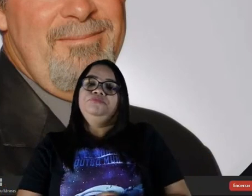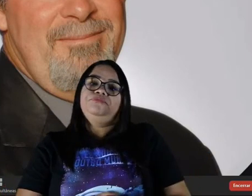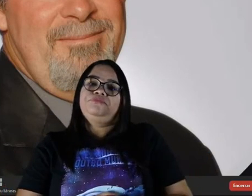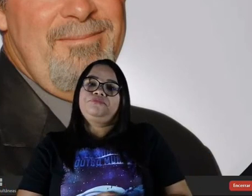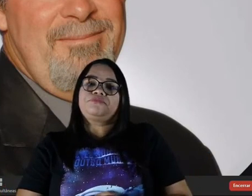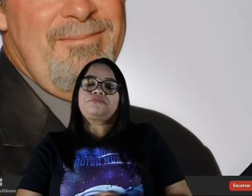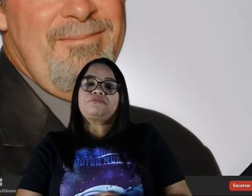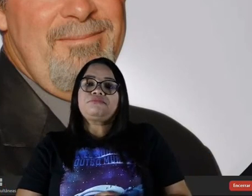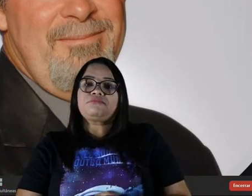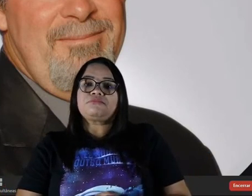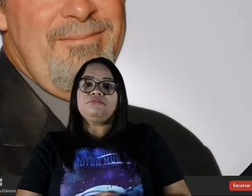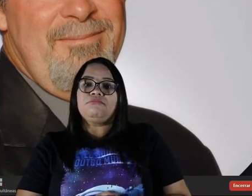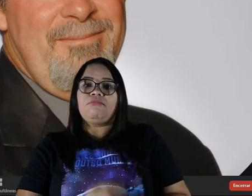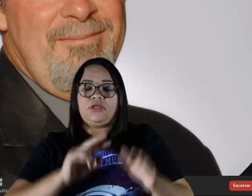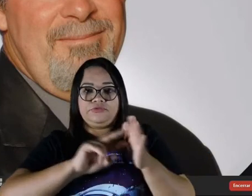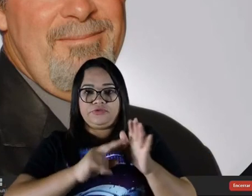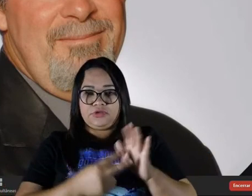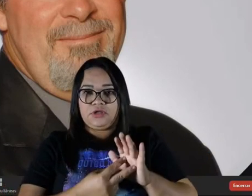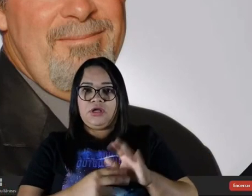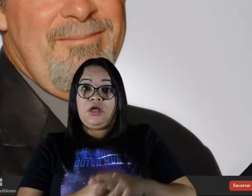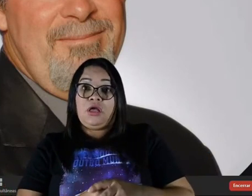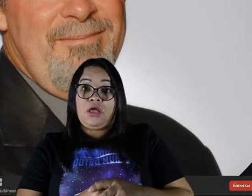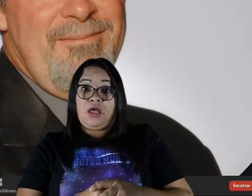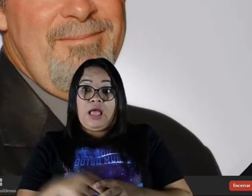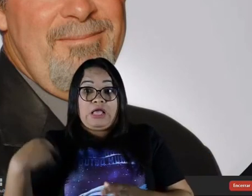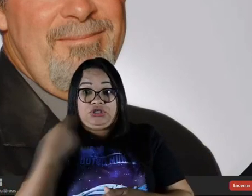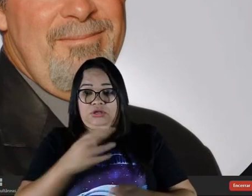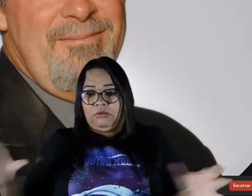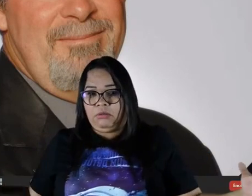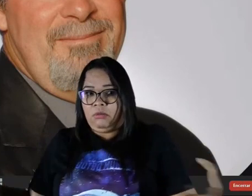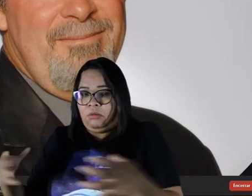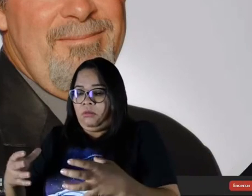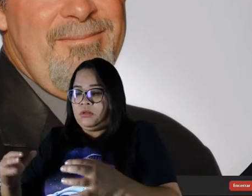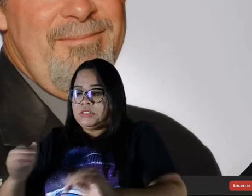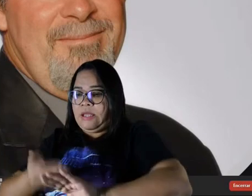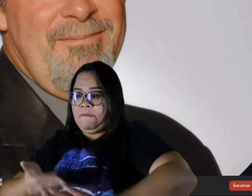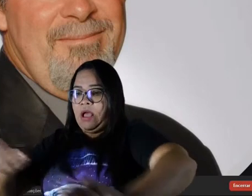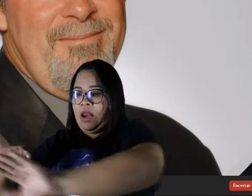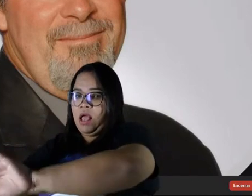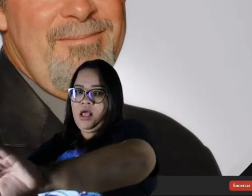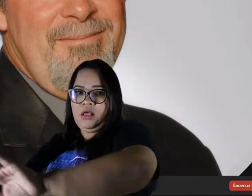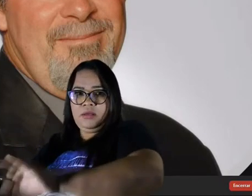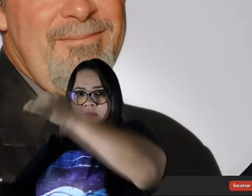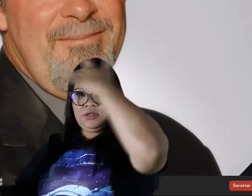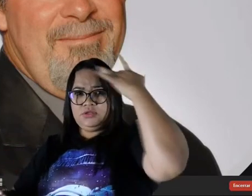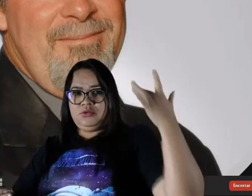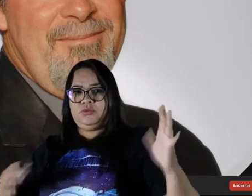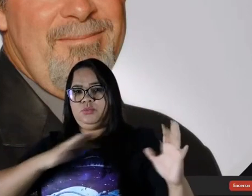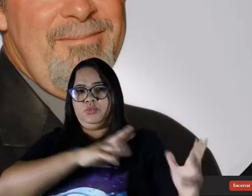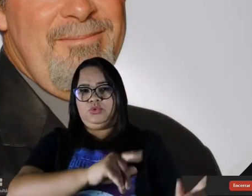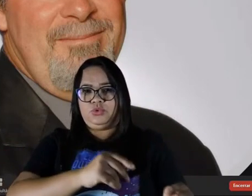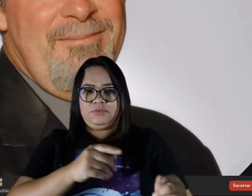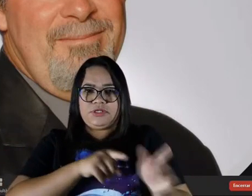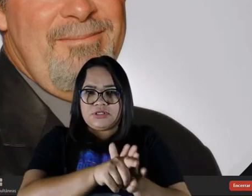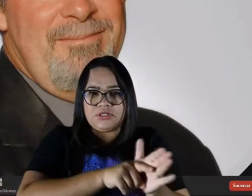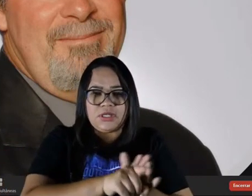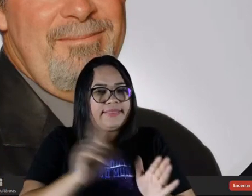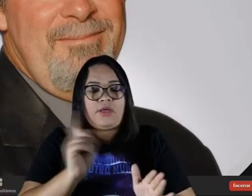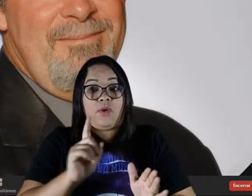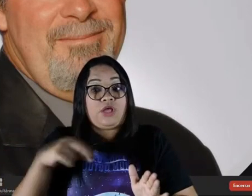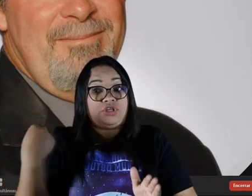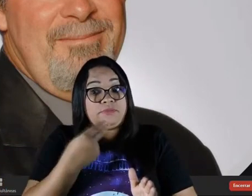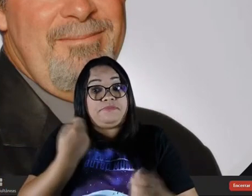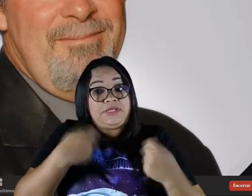isolate, ao invés de isolar, devemos imunizar. É, tem um trocadilho em inglês que em português não dá para fazer.